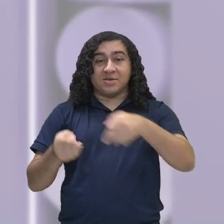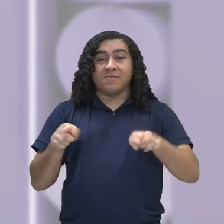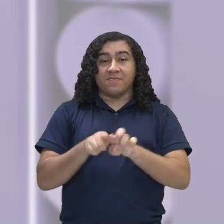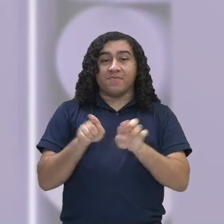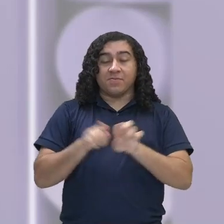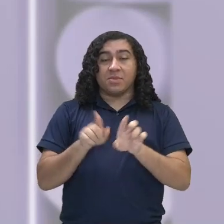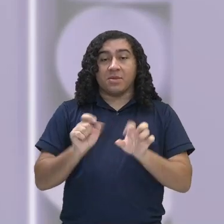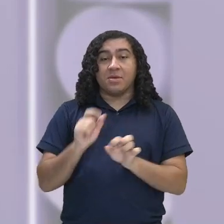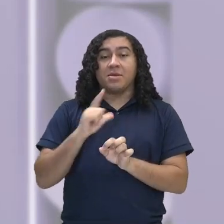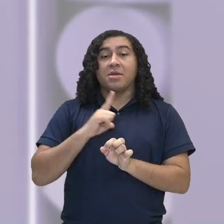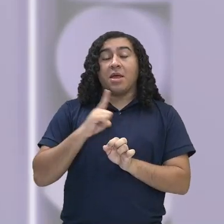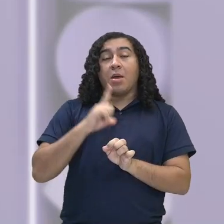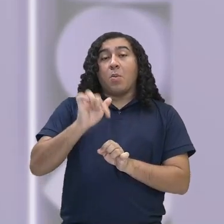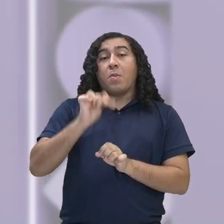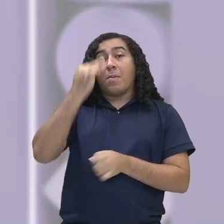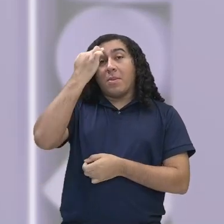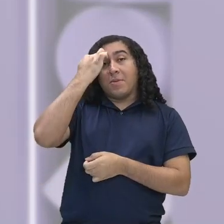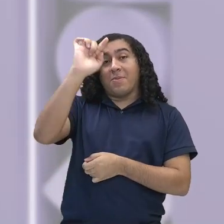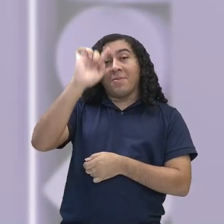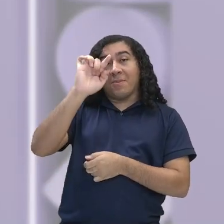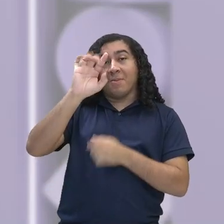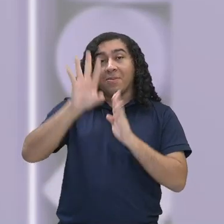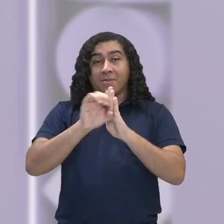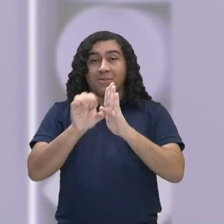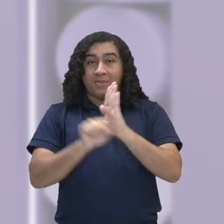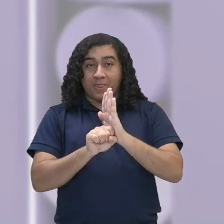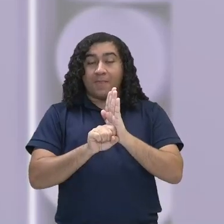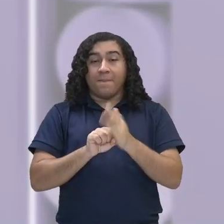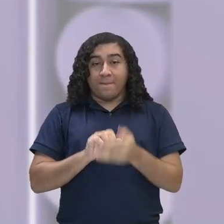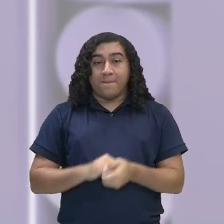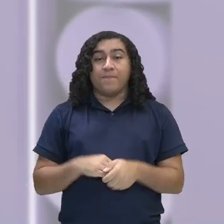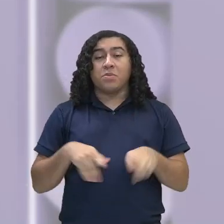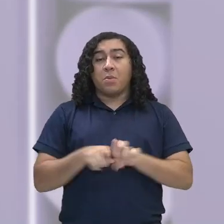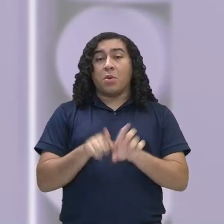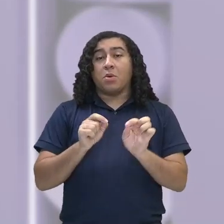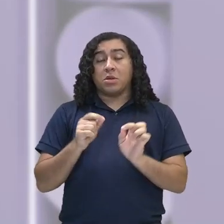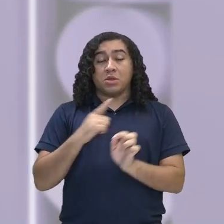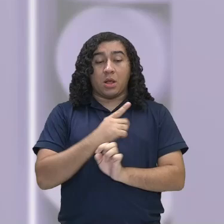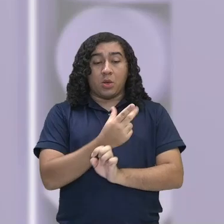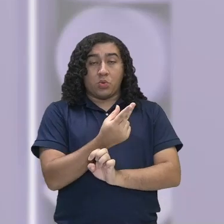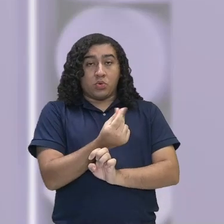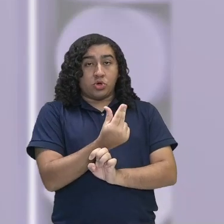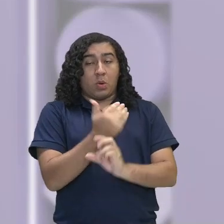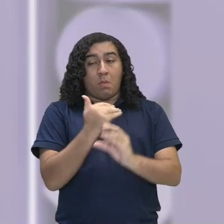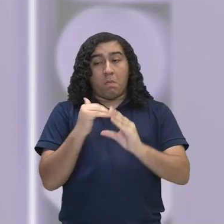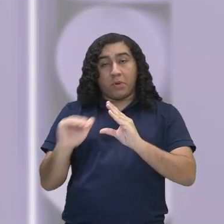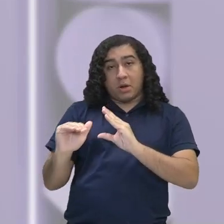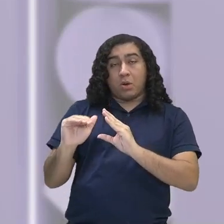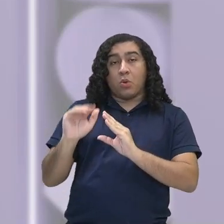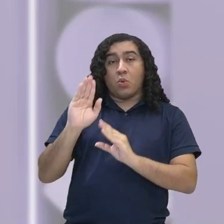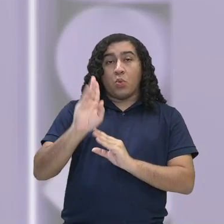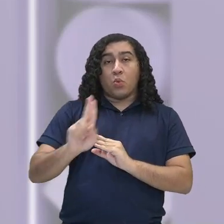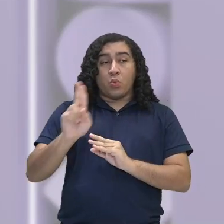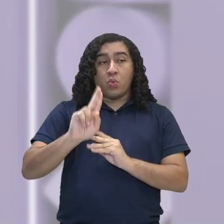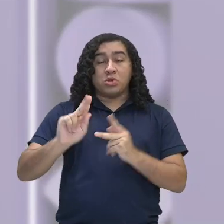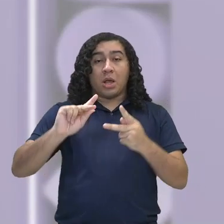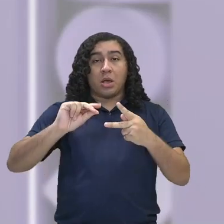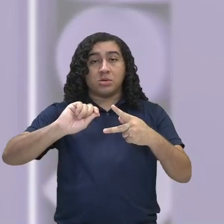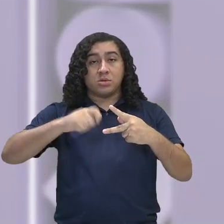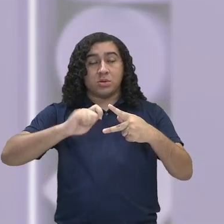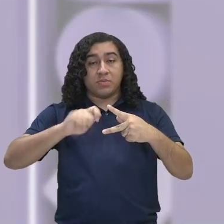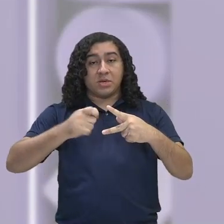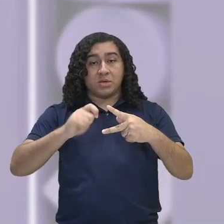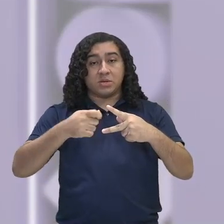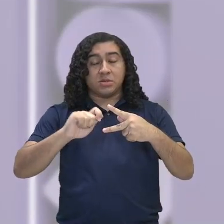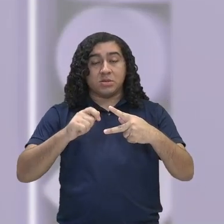um símbolo, é algo que movimenta um valor que eu vou atribuir, porque é algo que, de certa forma, eu vou atribuir